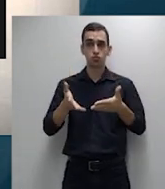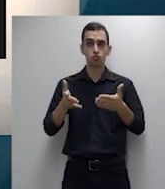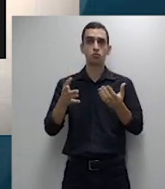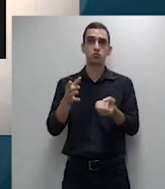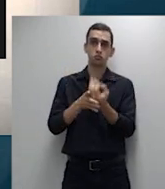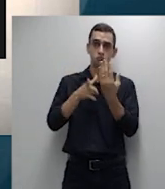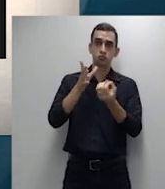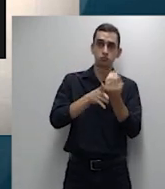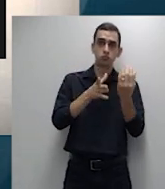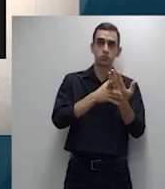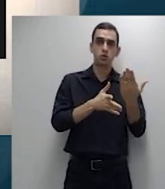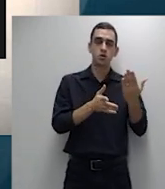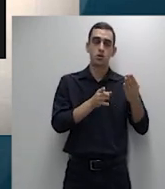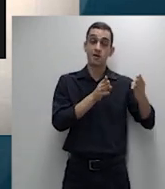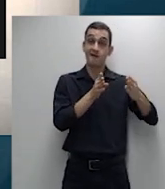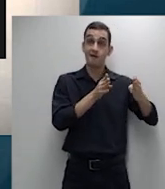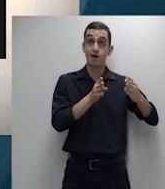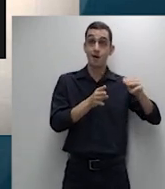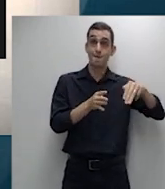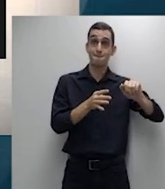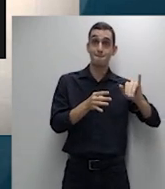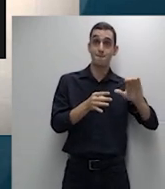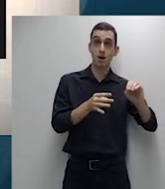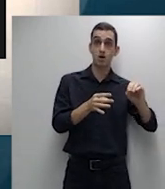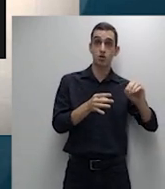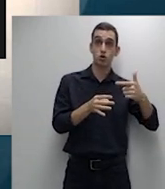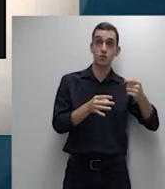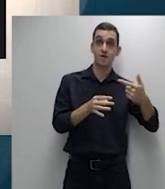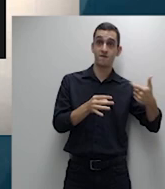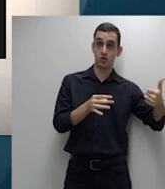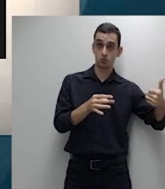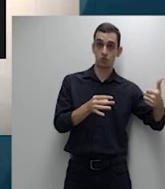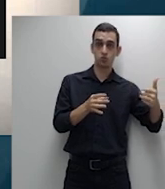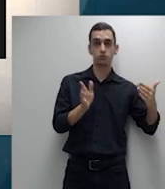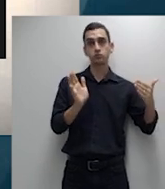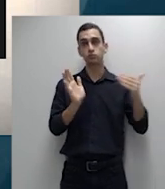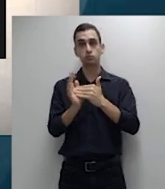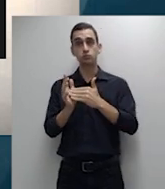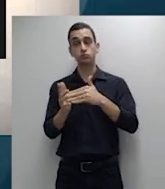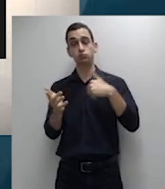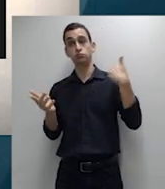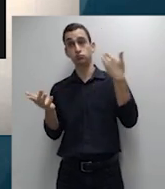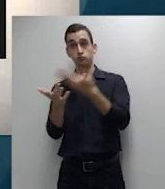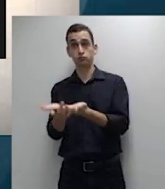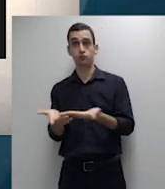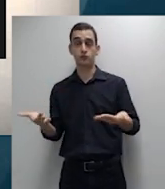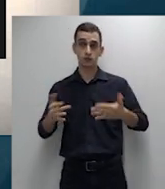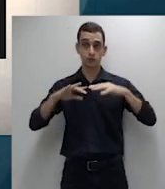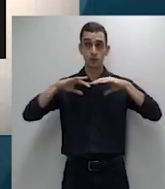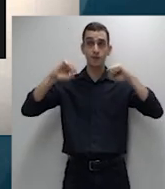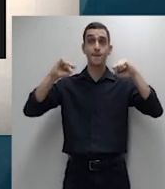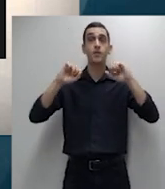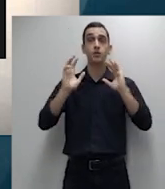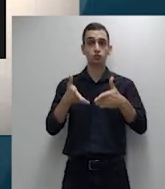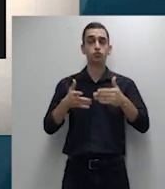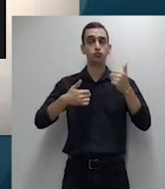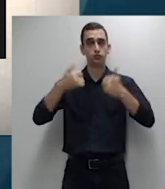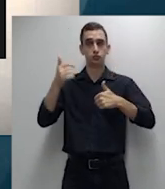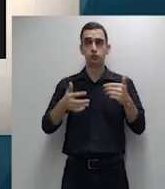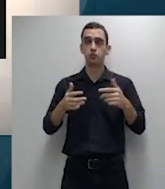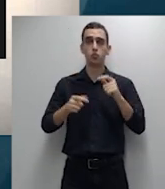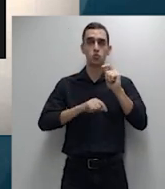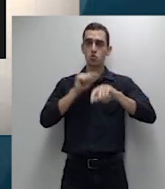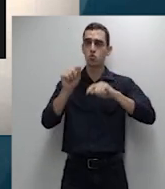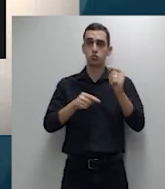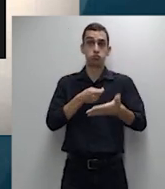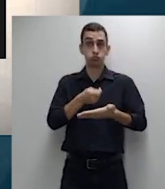a partir de maio de dois mil e 21 as manifestações expressas no Supremo deixou claro que a cobrança feita